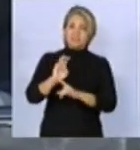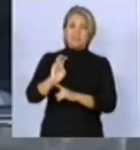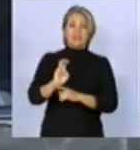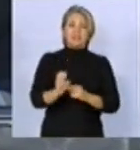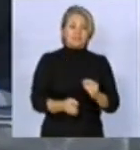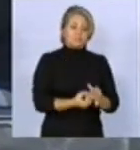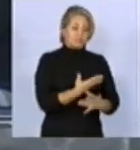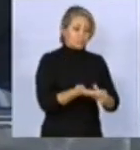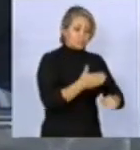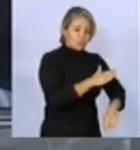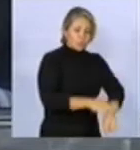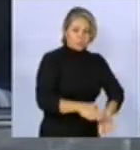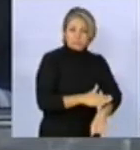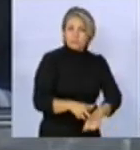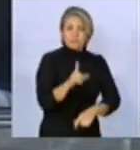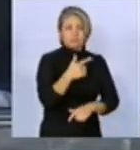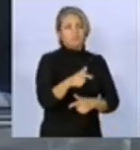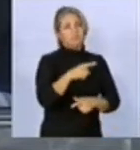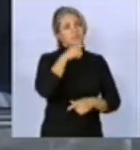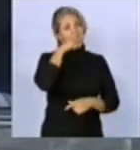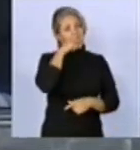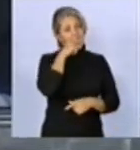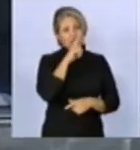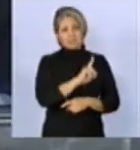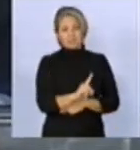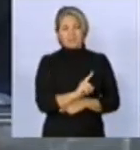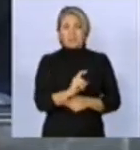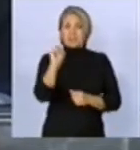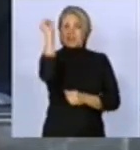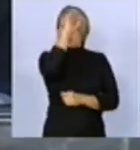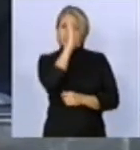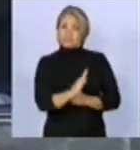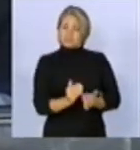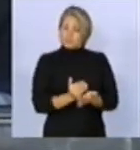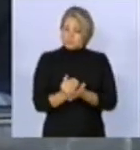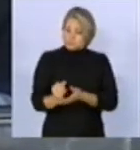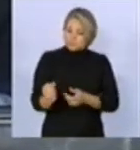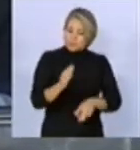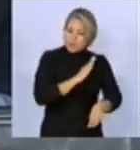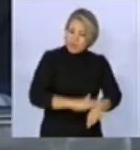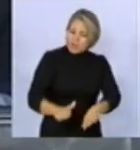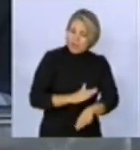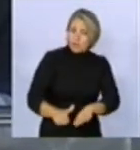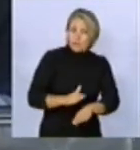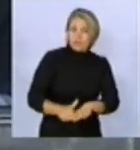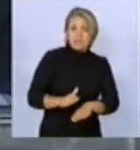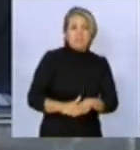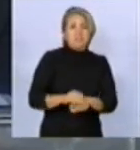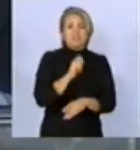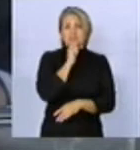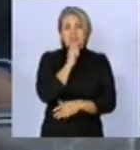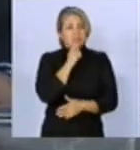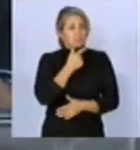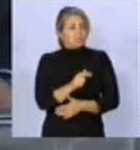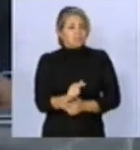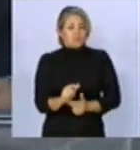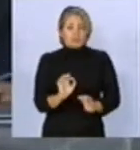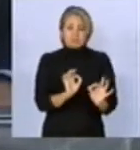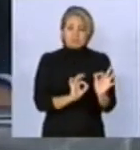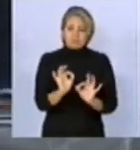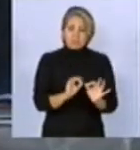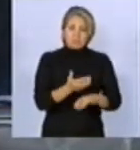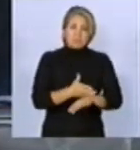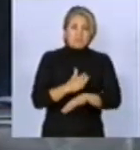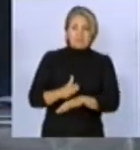foram para colheita mecanizada para cana crua então o Brasil começou a colher puro sem ter se preparado para isso isso que a gente